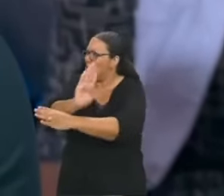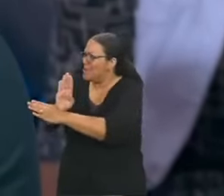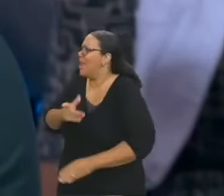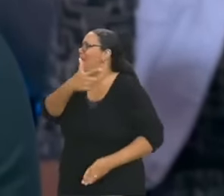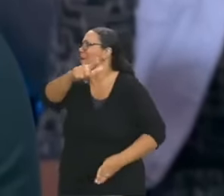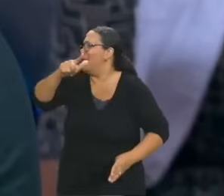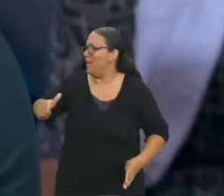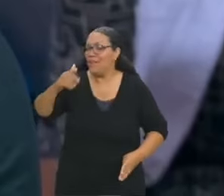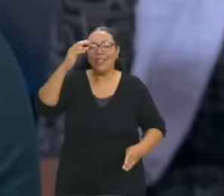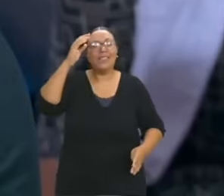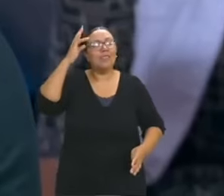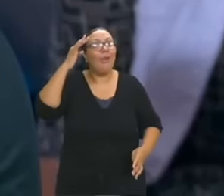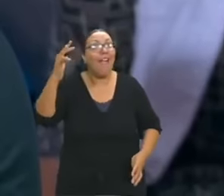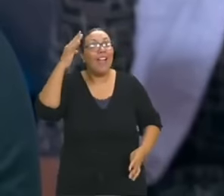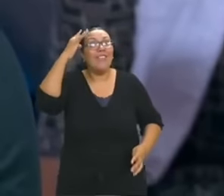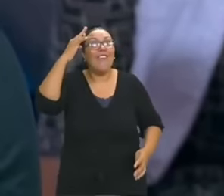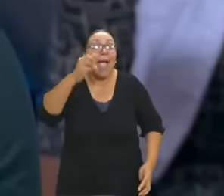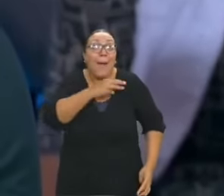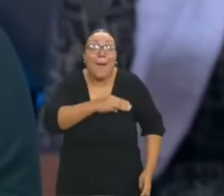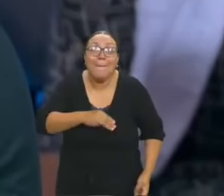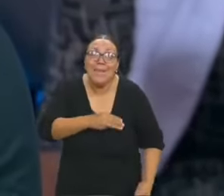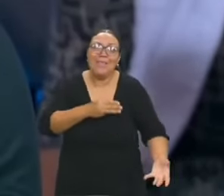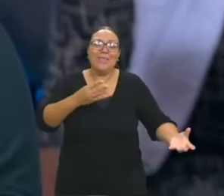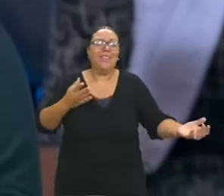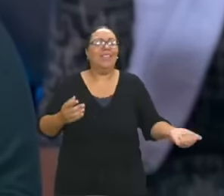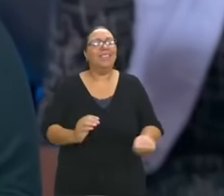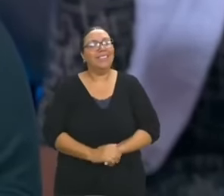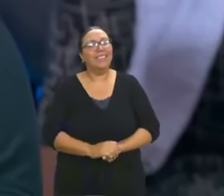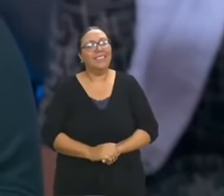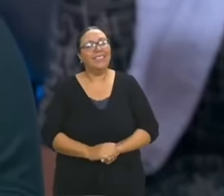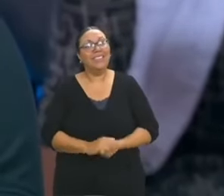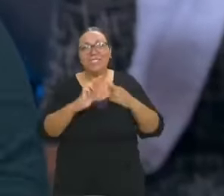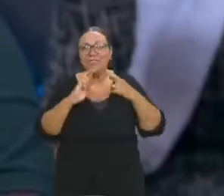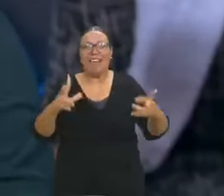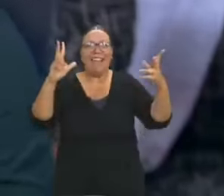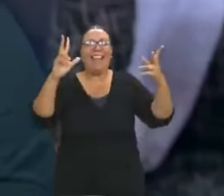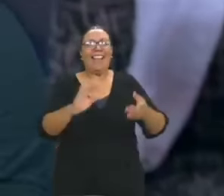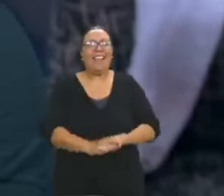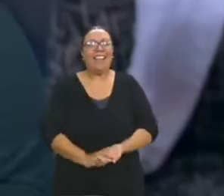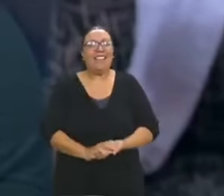quero." E elas começaram a ter outro motivo,